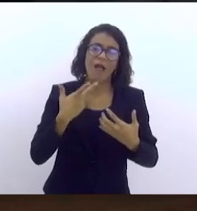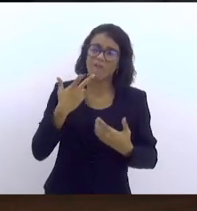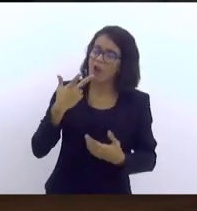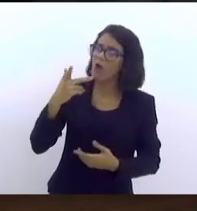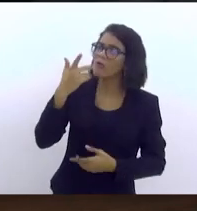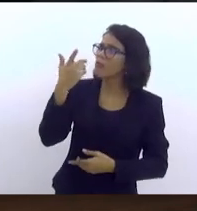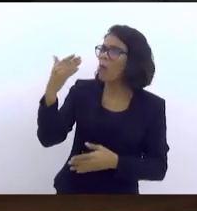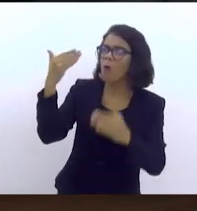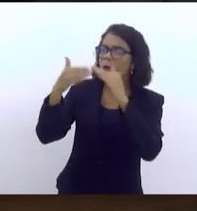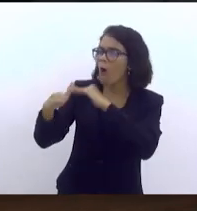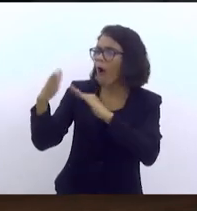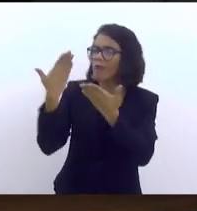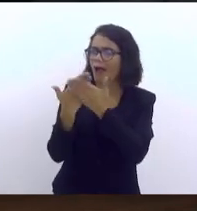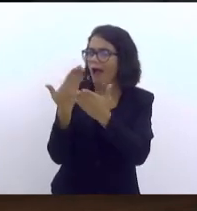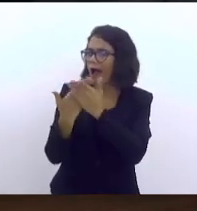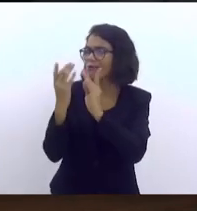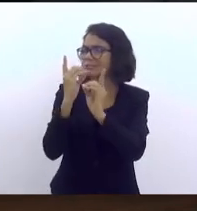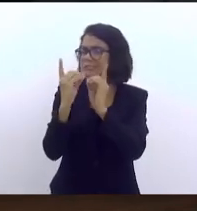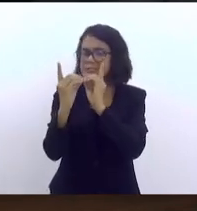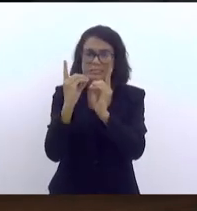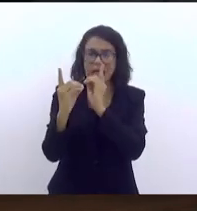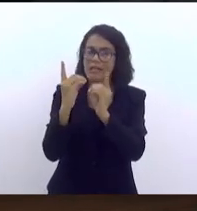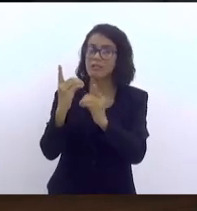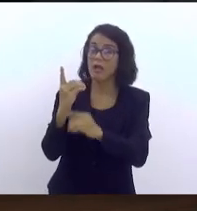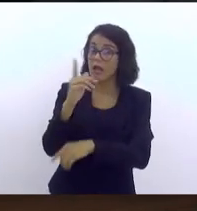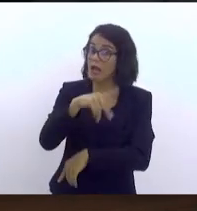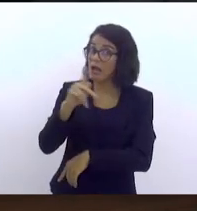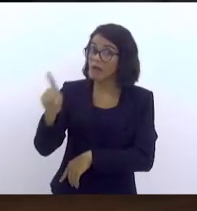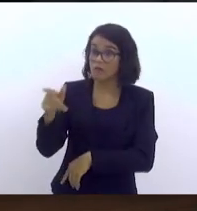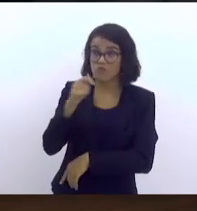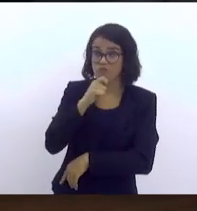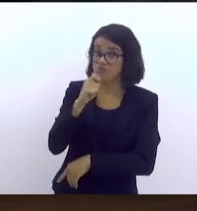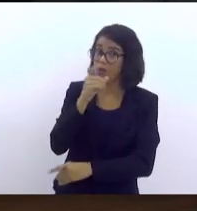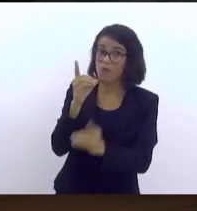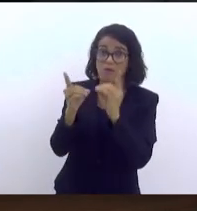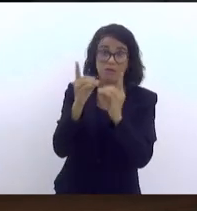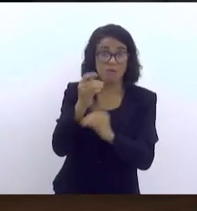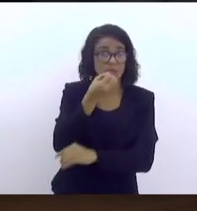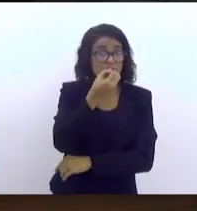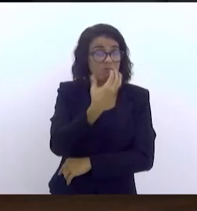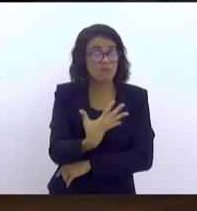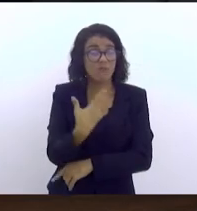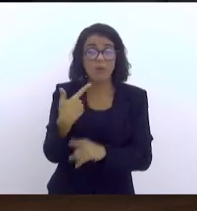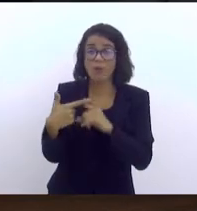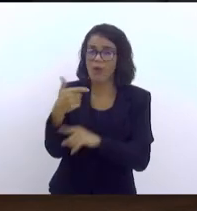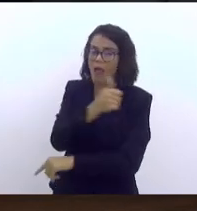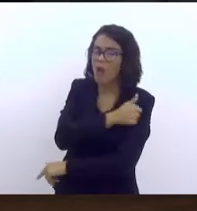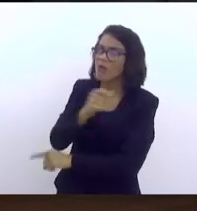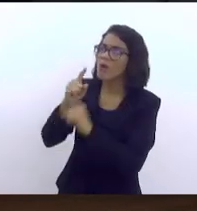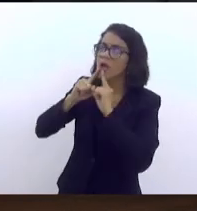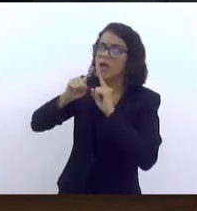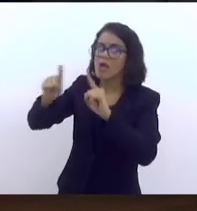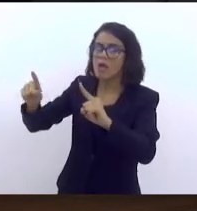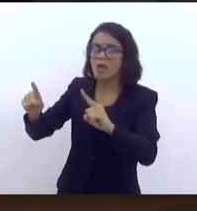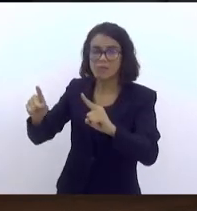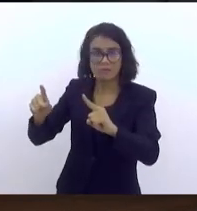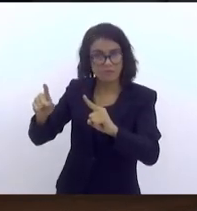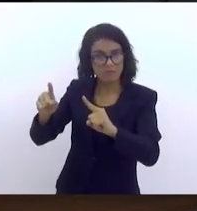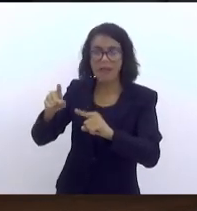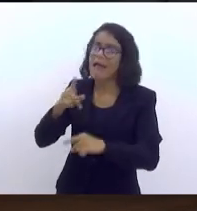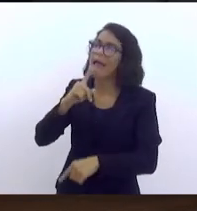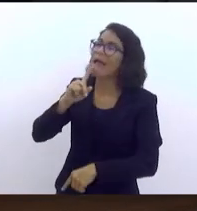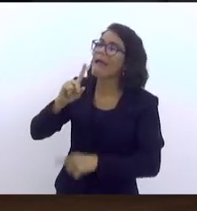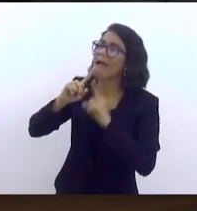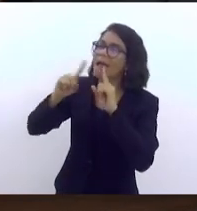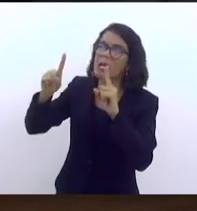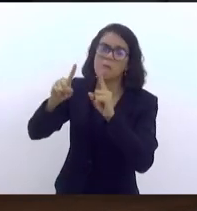com alguma didática e de fato professora não tem uma ideia de ficar muito boa porque quando o aluno faz alguma reclamação desse tipo até de uma questão que